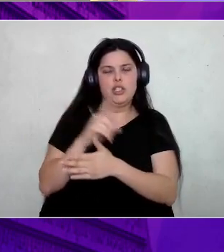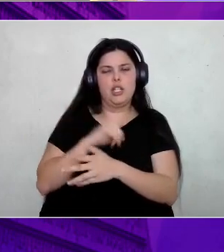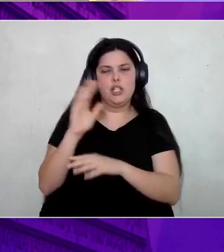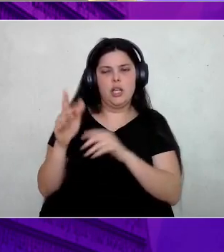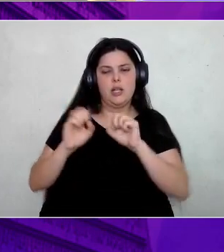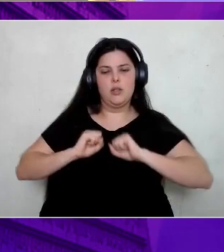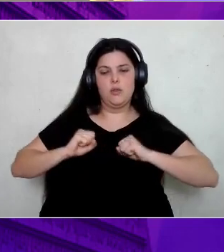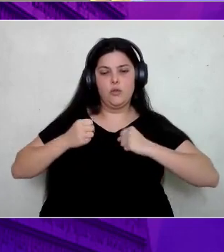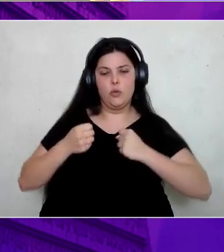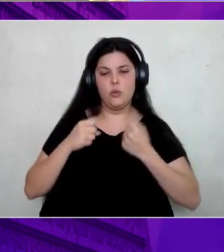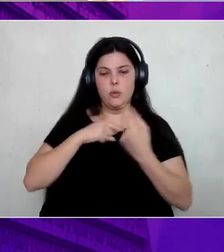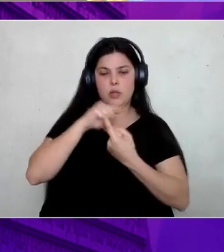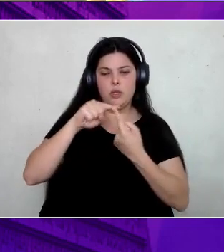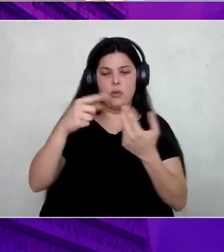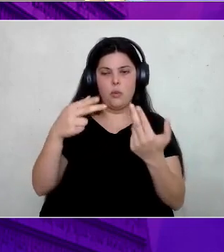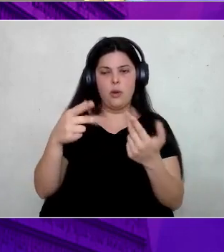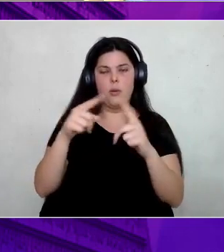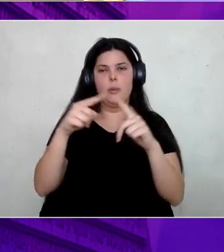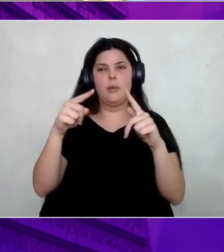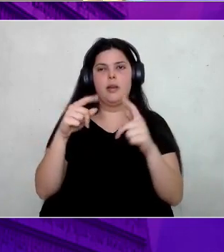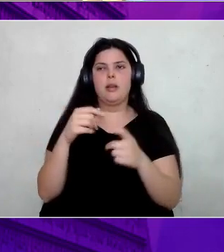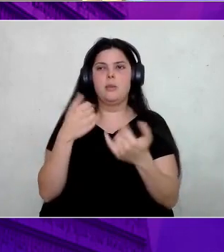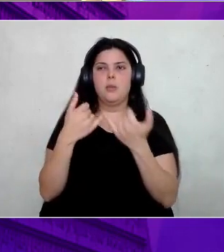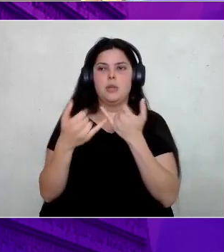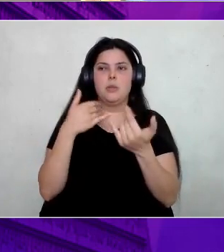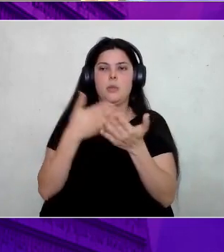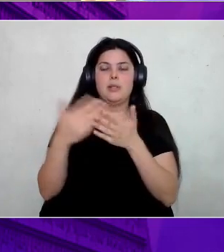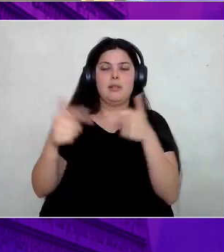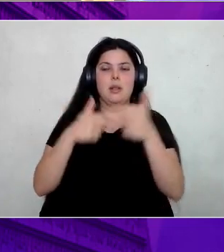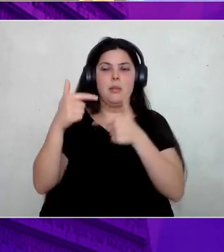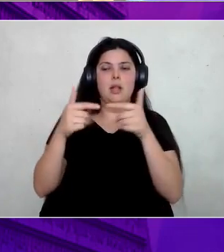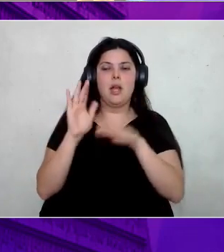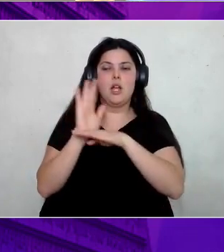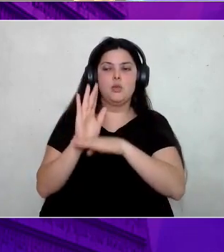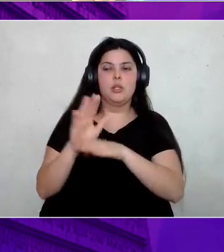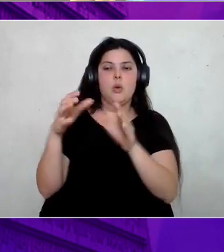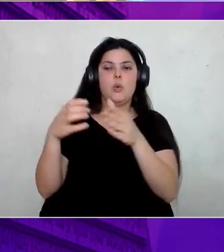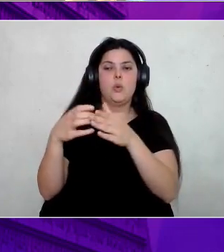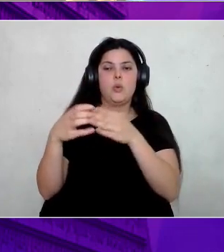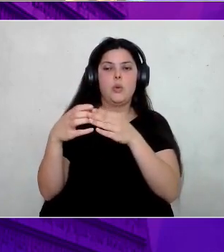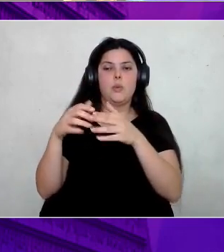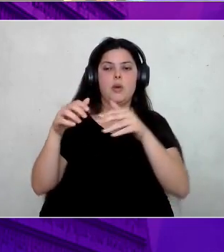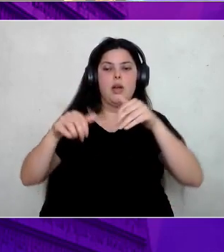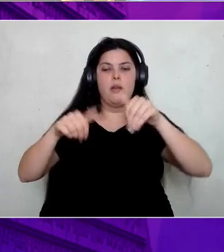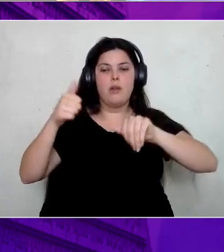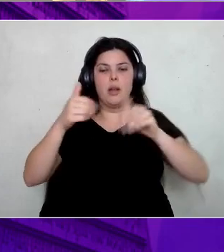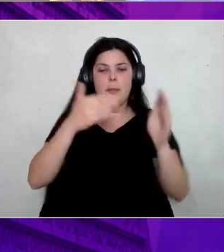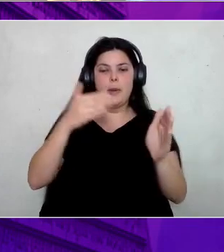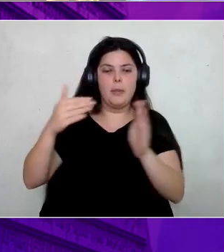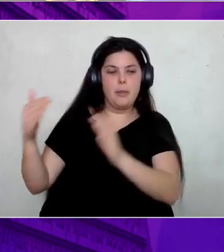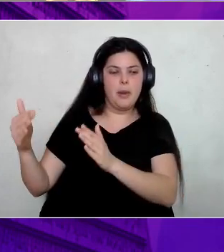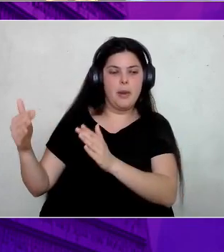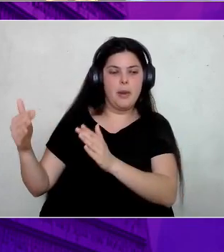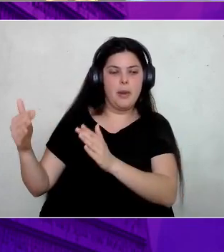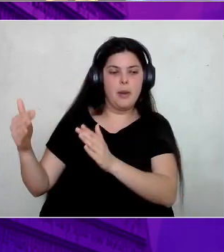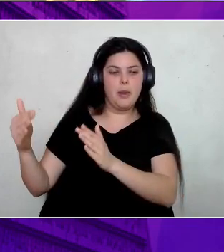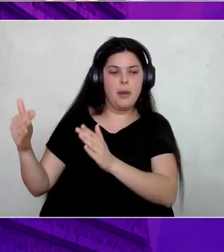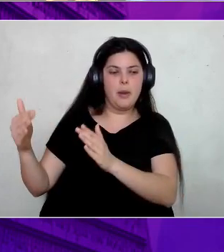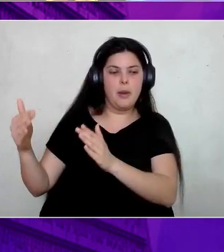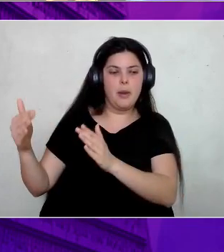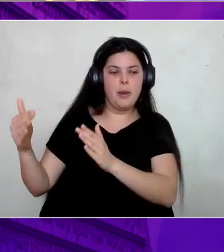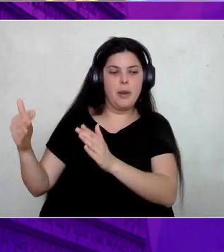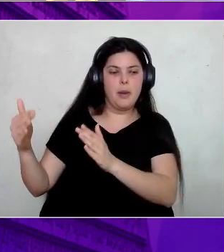sentido, mas eu cheguei no Sem Parar para ajudar o time a olhar por jornadas, o que era feito lá dentro. E um ponto